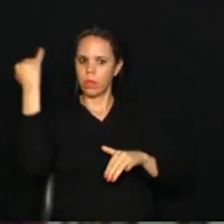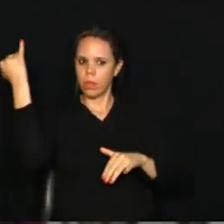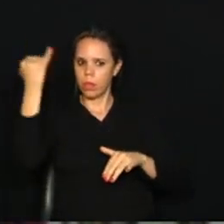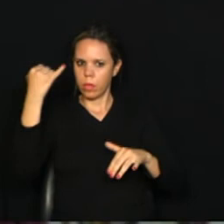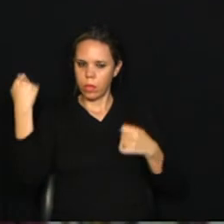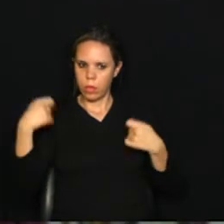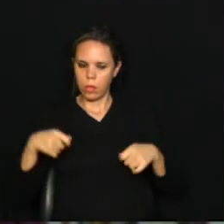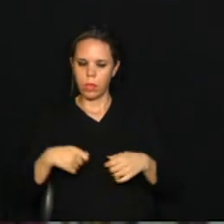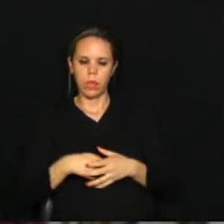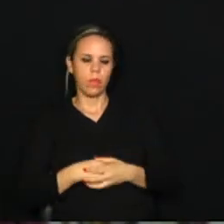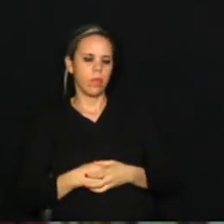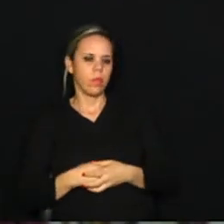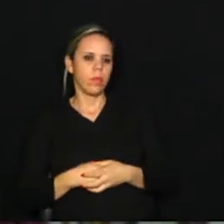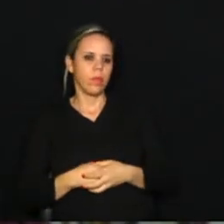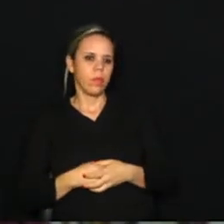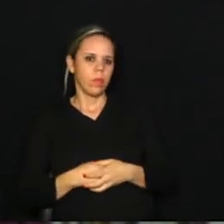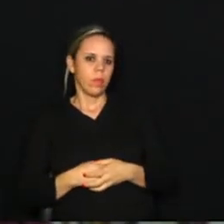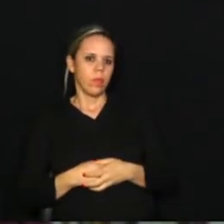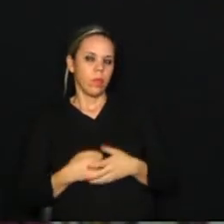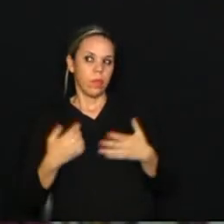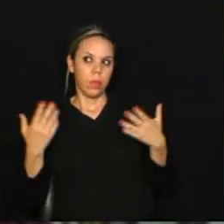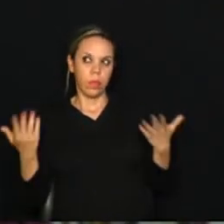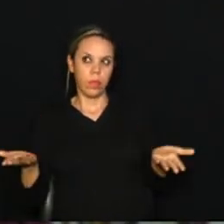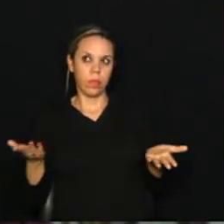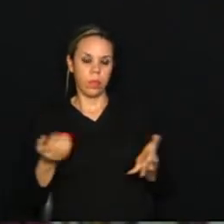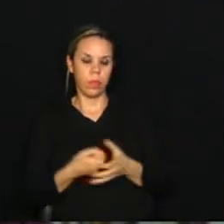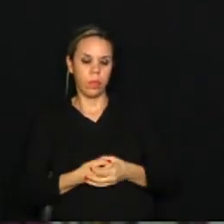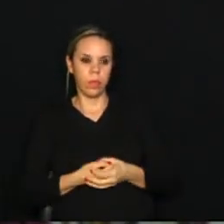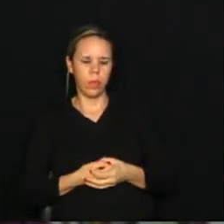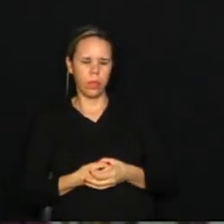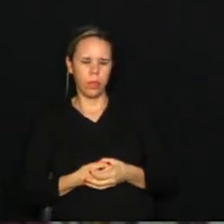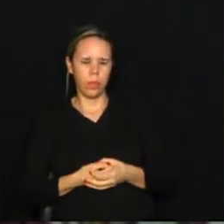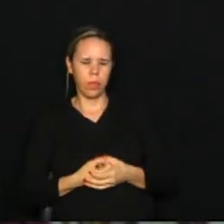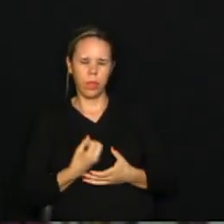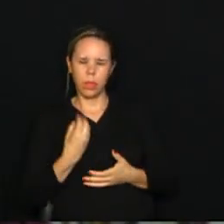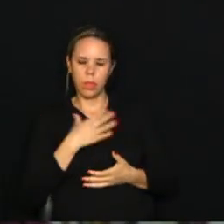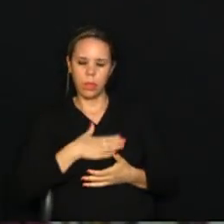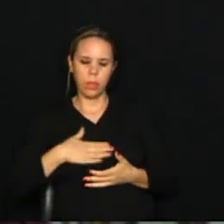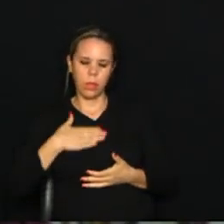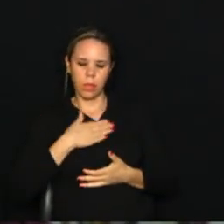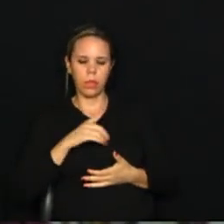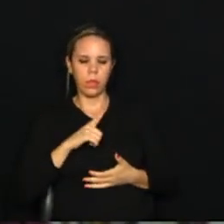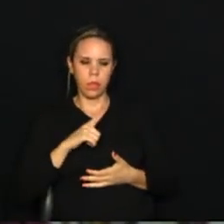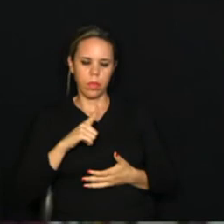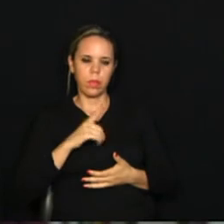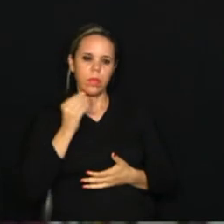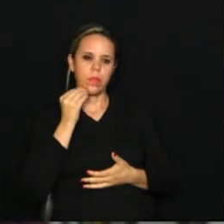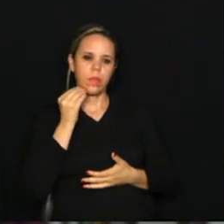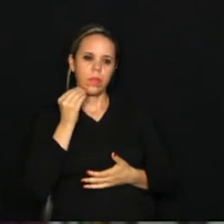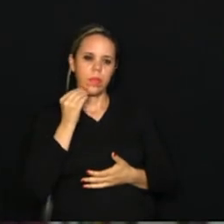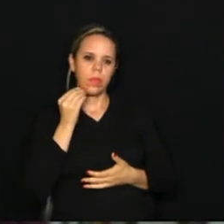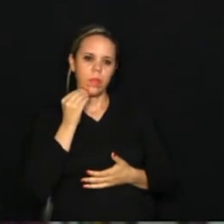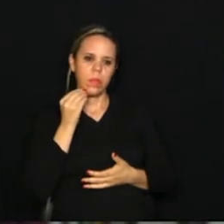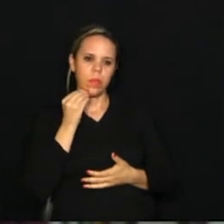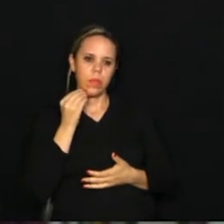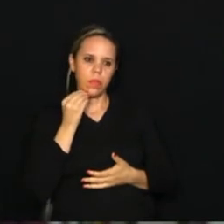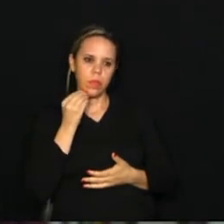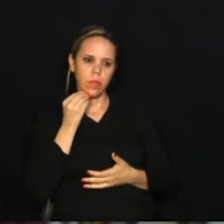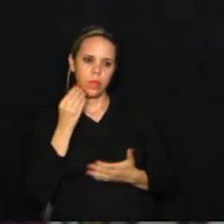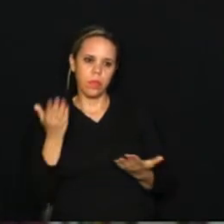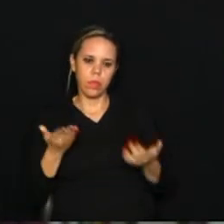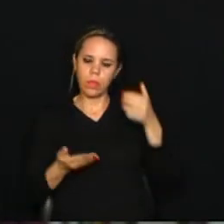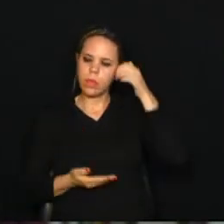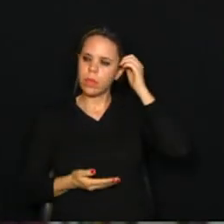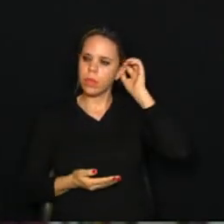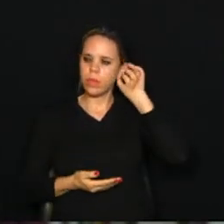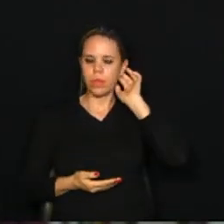indispensável. Então, é muito bom que a gente tenha oportunidades, desde já,